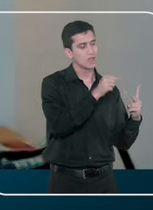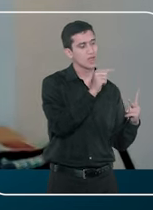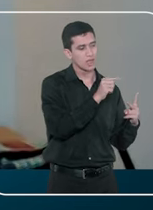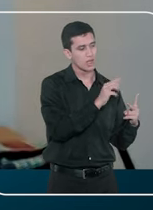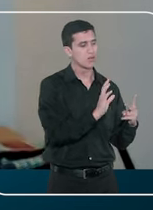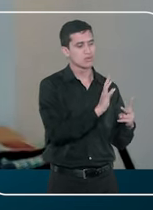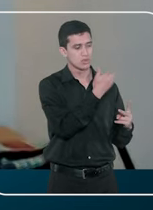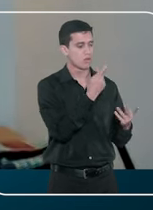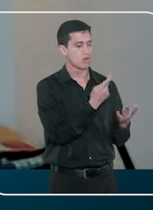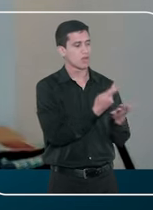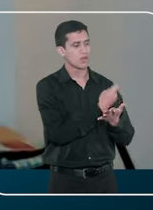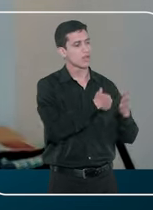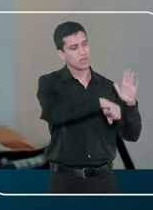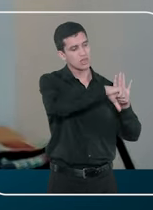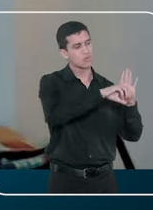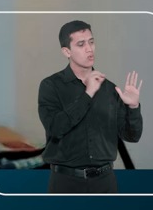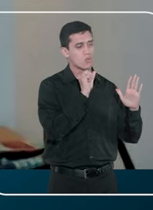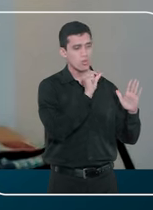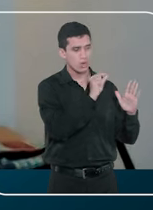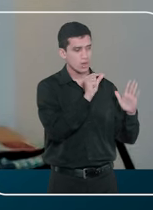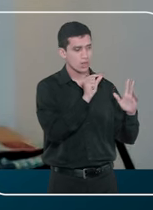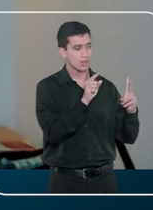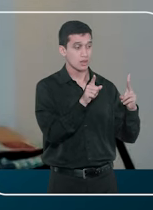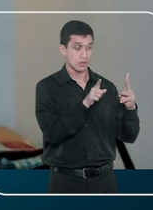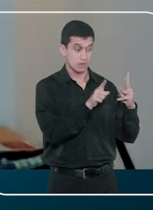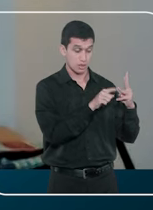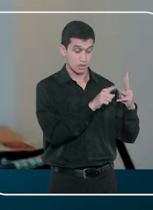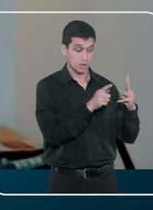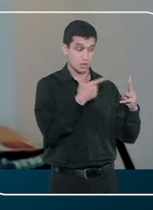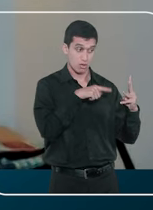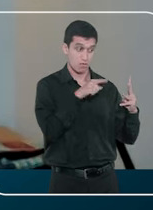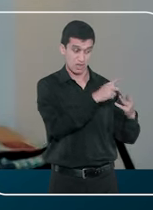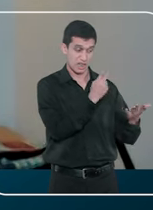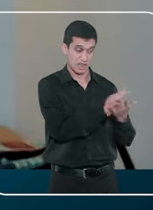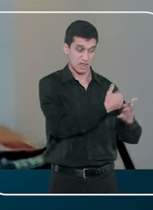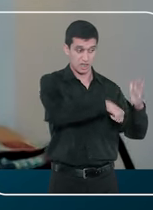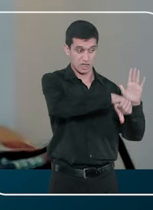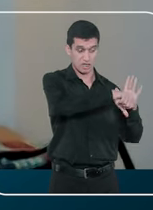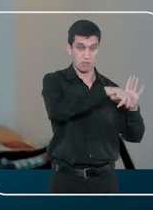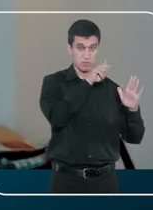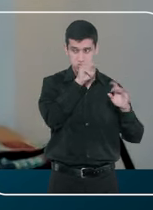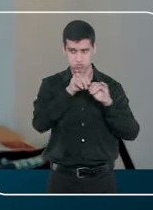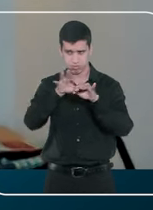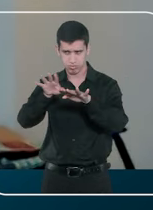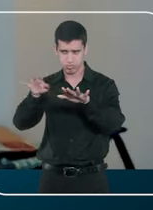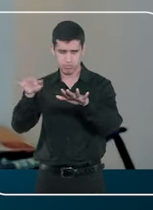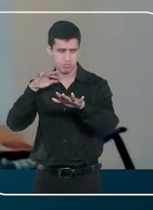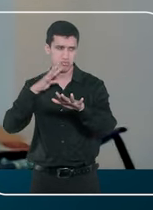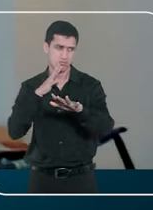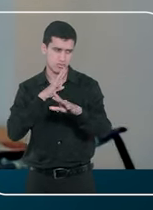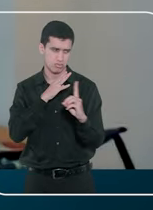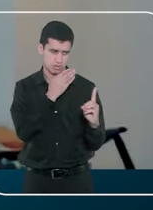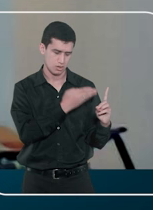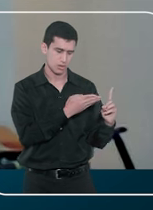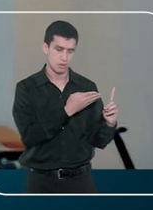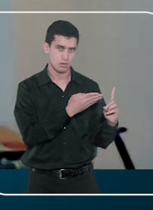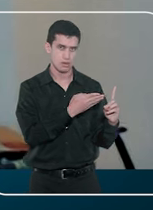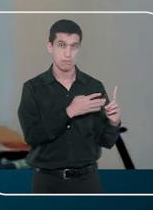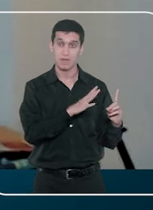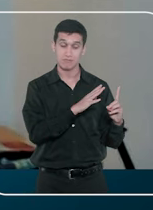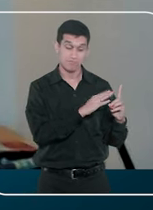circunstâncias, a gravidade, a repercussão social do fato criminoso, mas, sobretudo, a eficácia